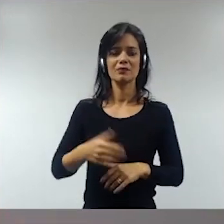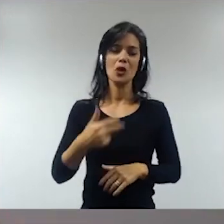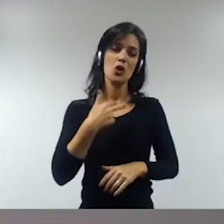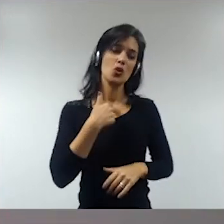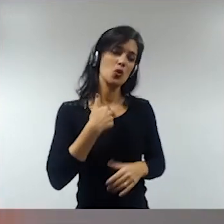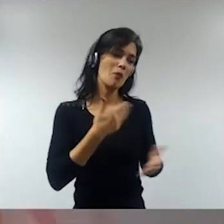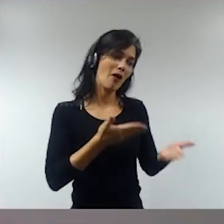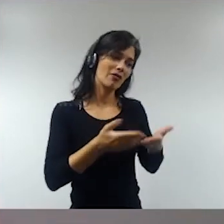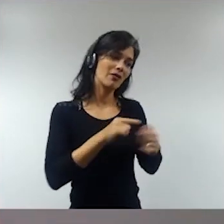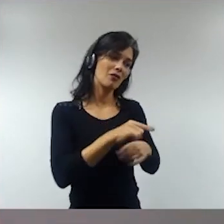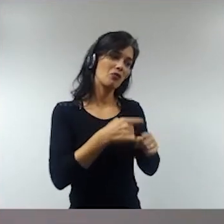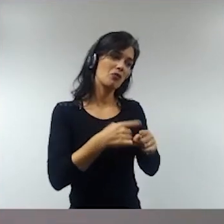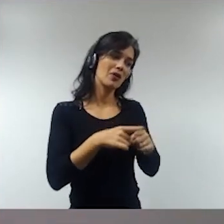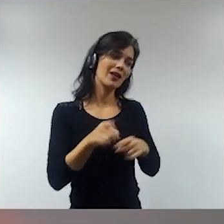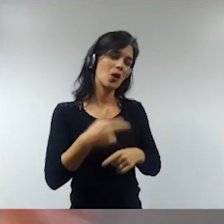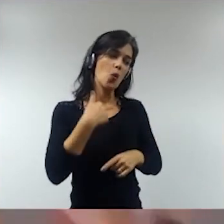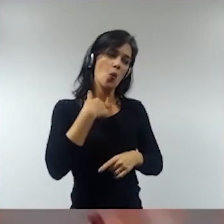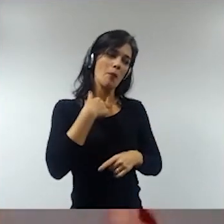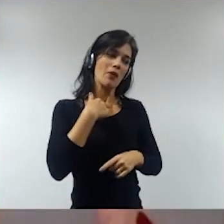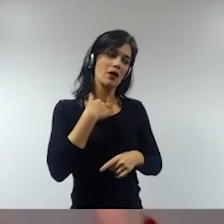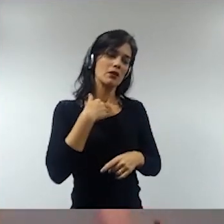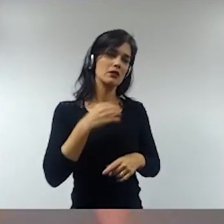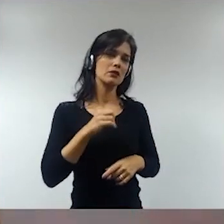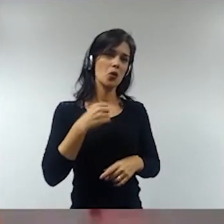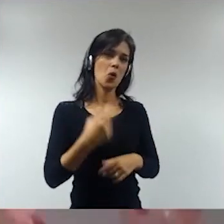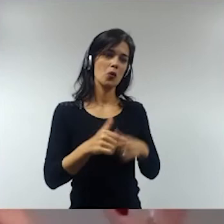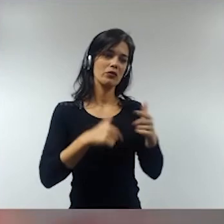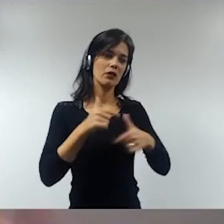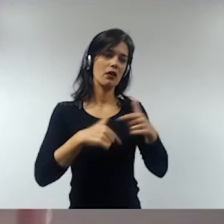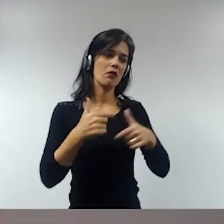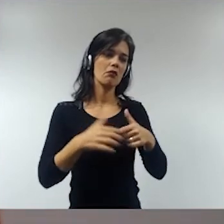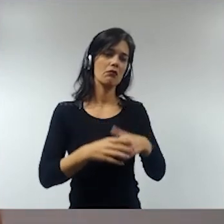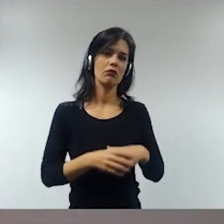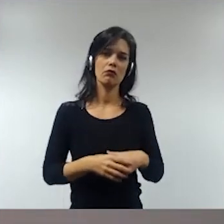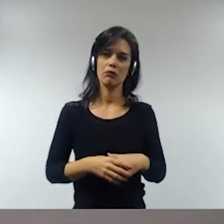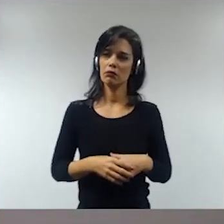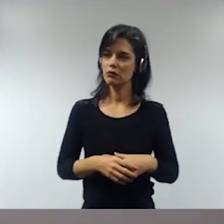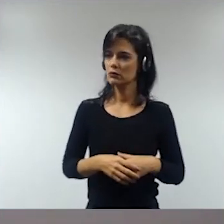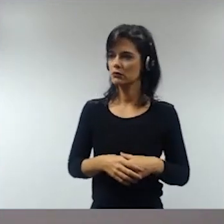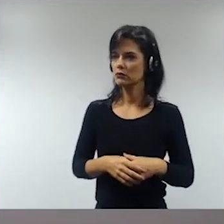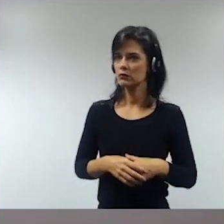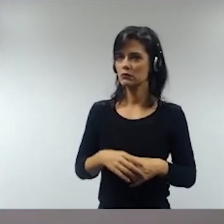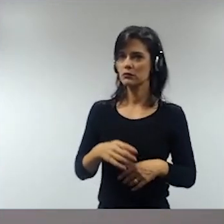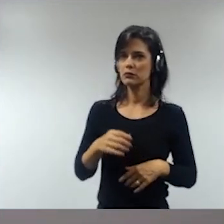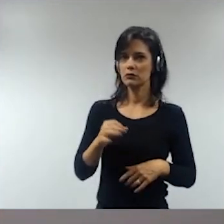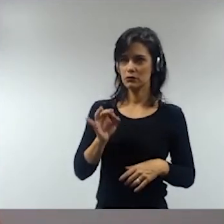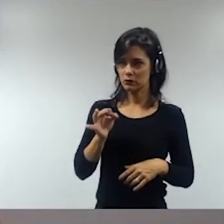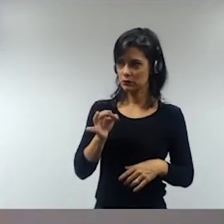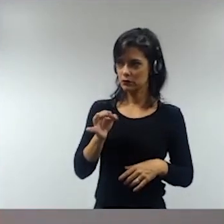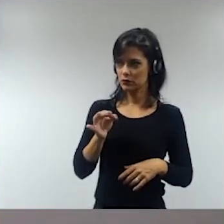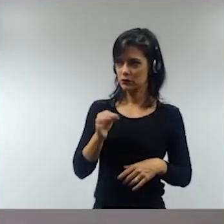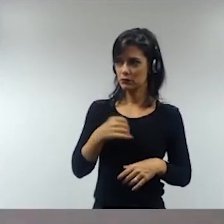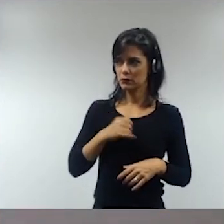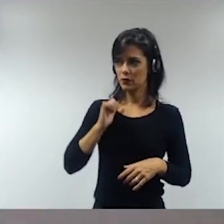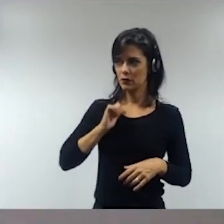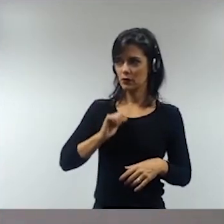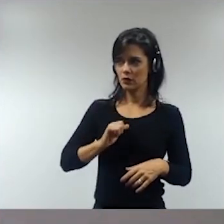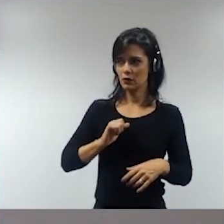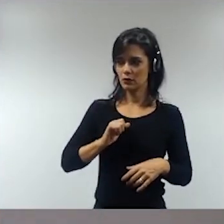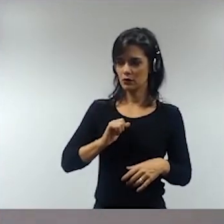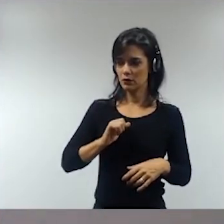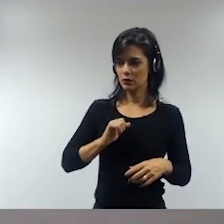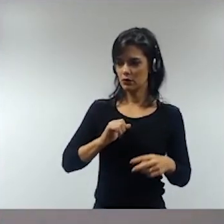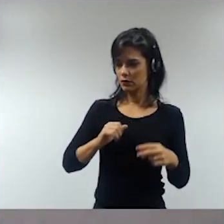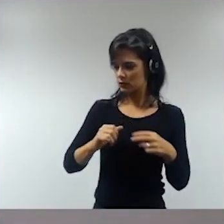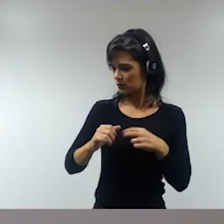uma dinâmica, ou porque ele está ocupado, eu tenho uma dinâmica clássica, é quase uma cena. Eu olho para a minha bolsa e respondo, pode